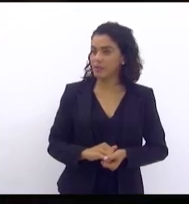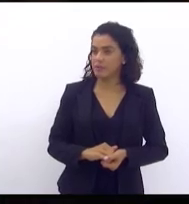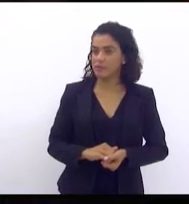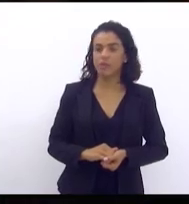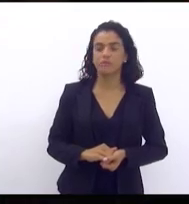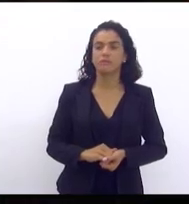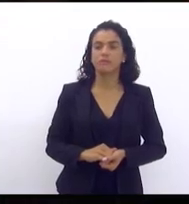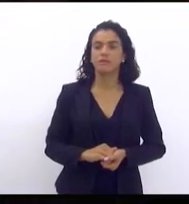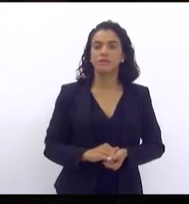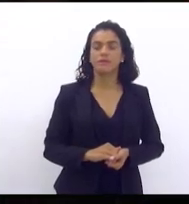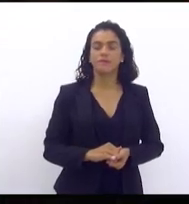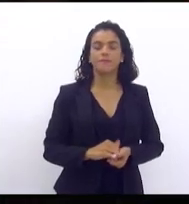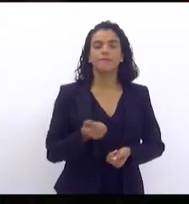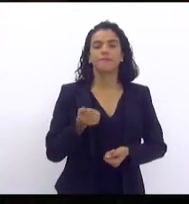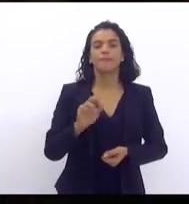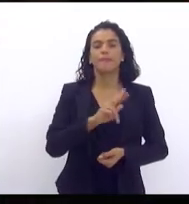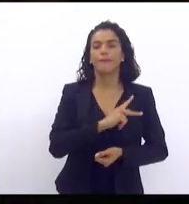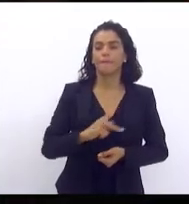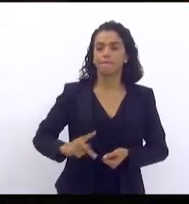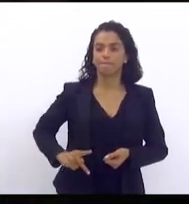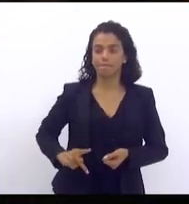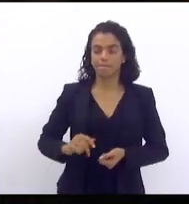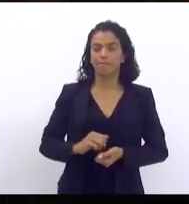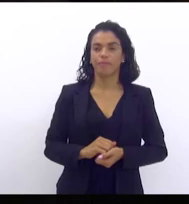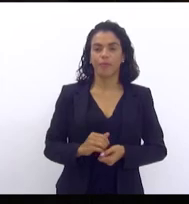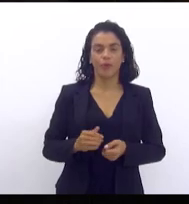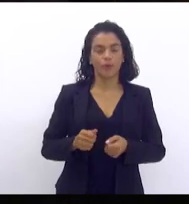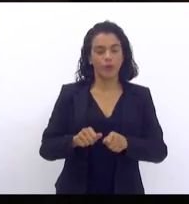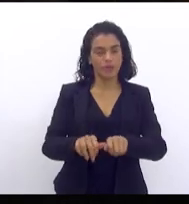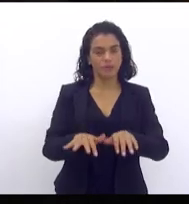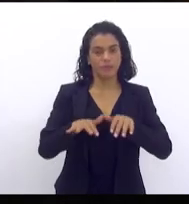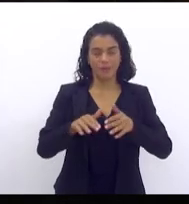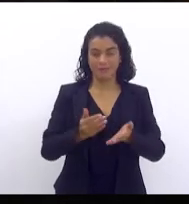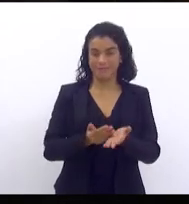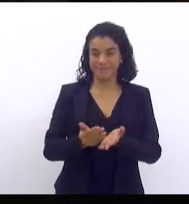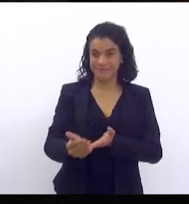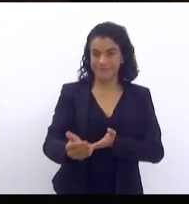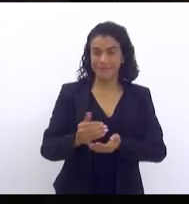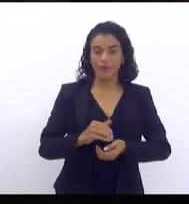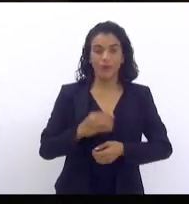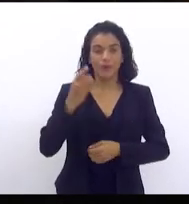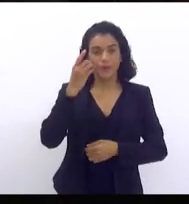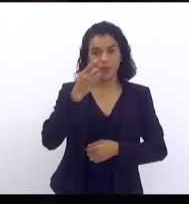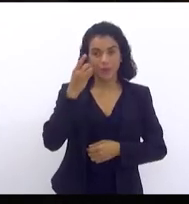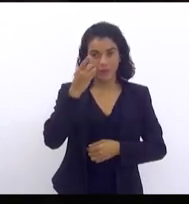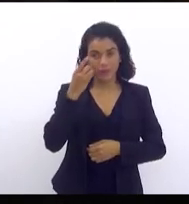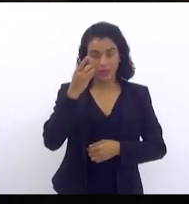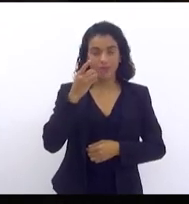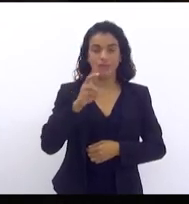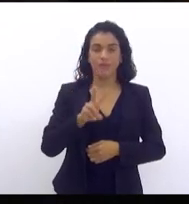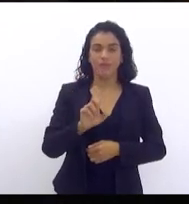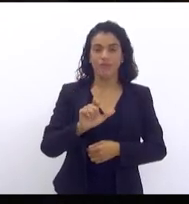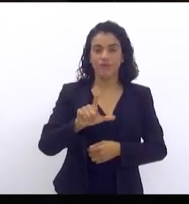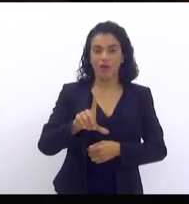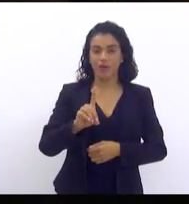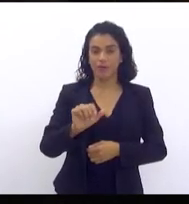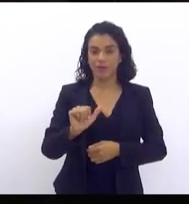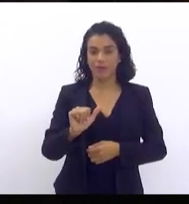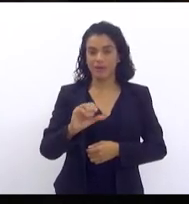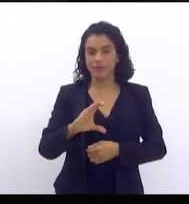Senhor presidente do expediente inicial, deputado